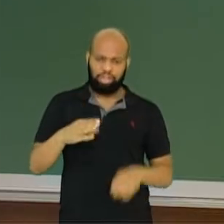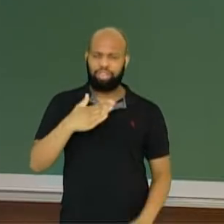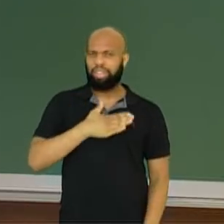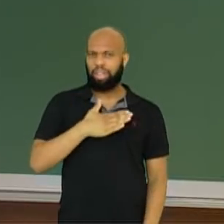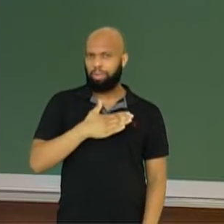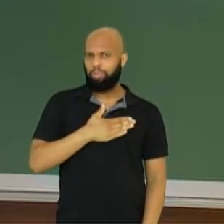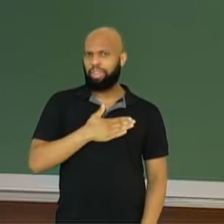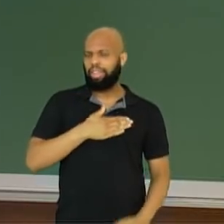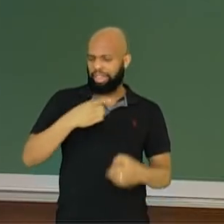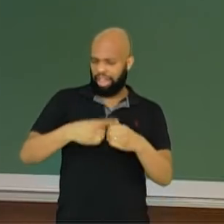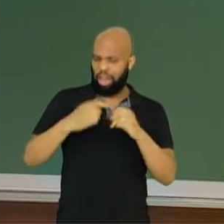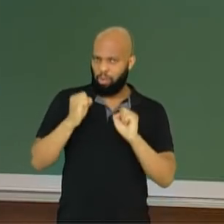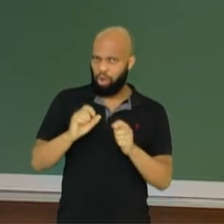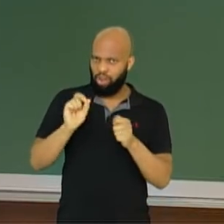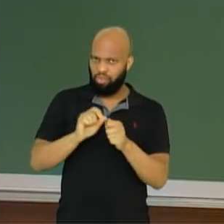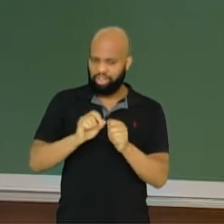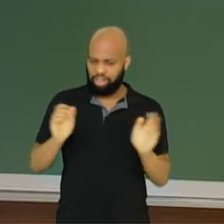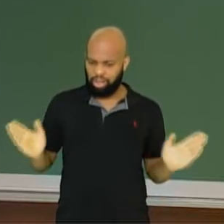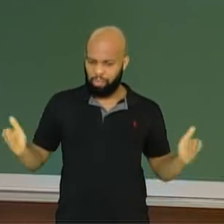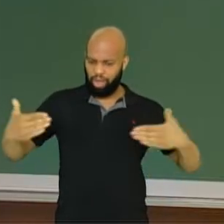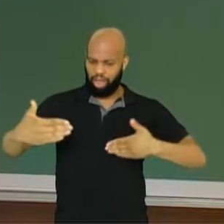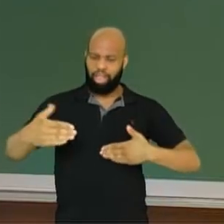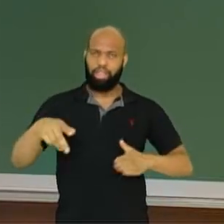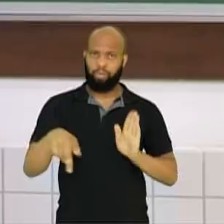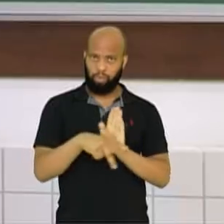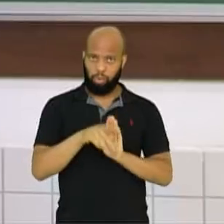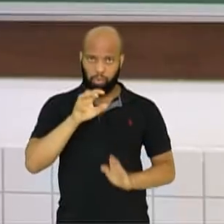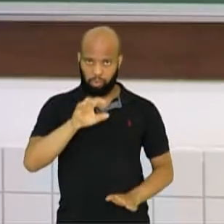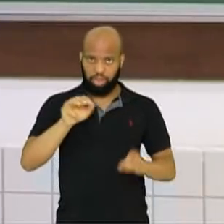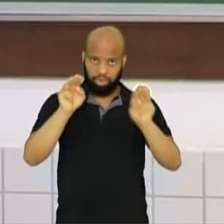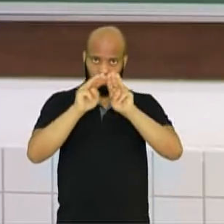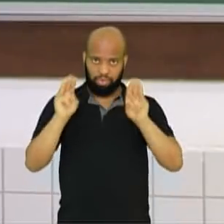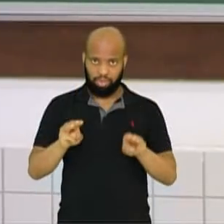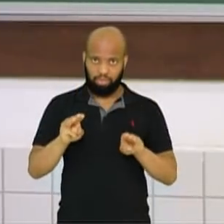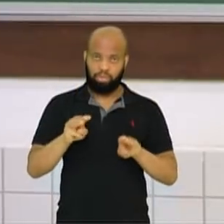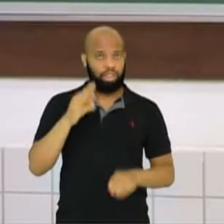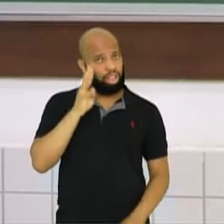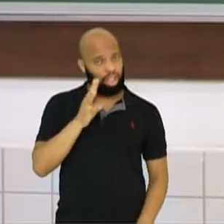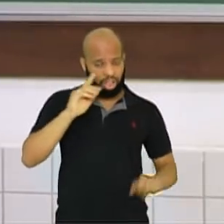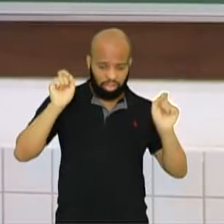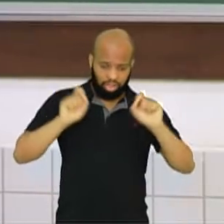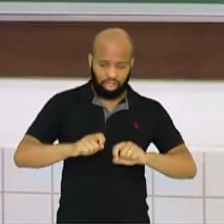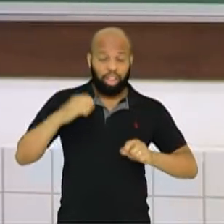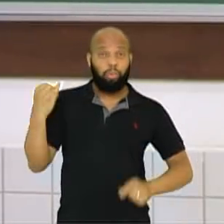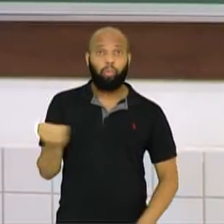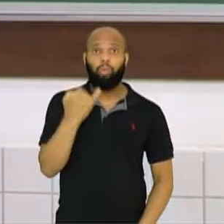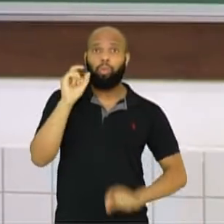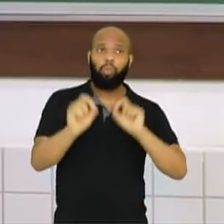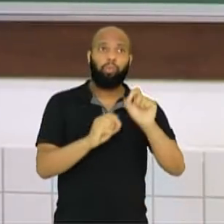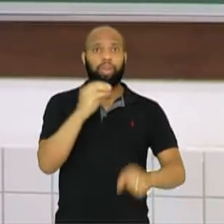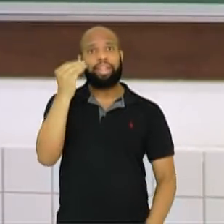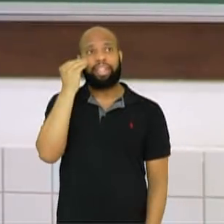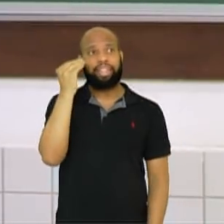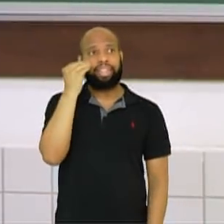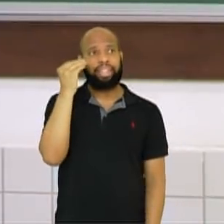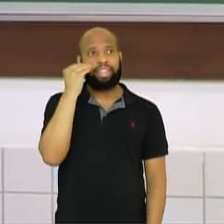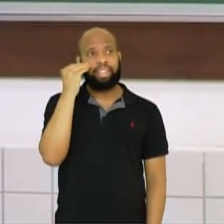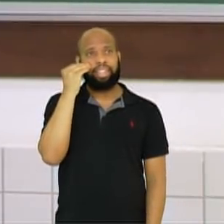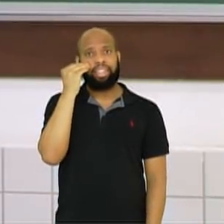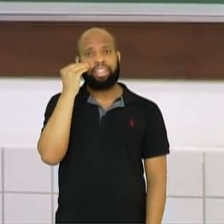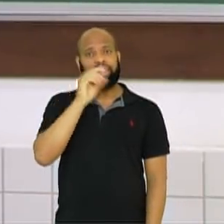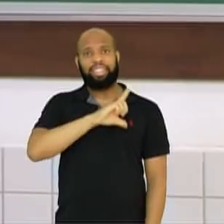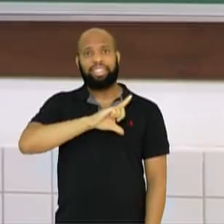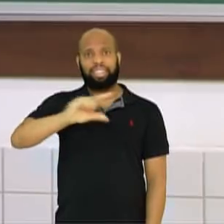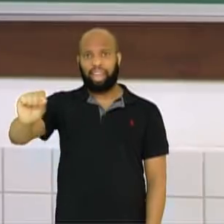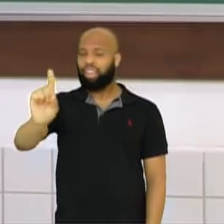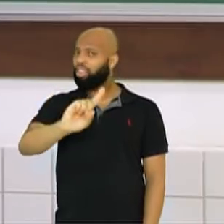a maquete sobre o museu? Poxa, ficaria muito bacana. O aviso que eu deixo para vocês assim, é muito importante. Tentem sair o